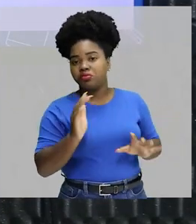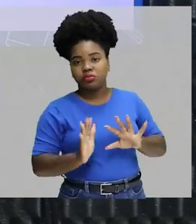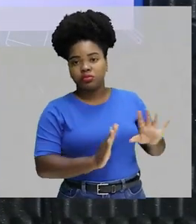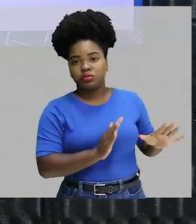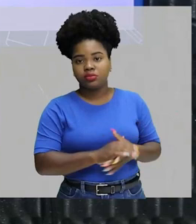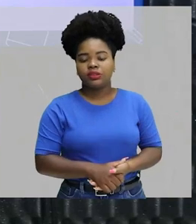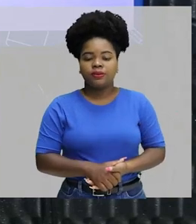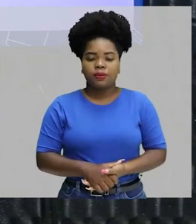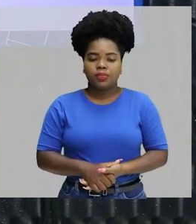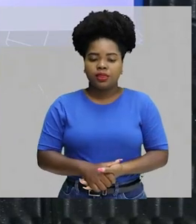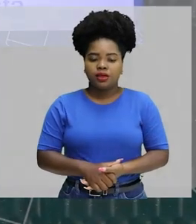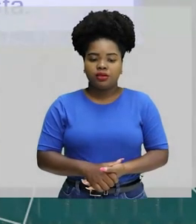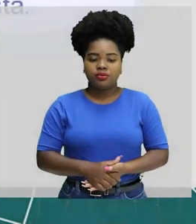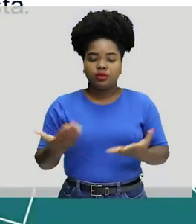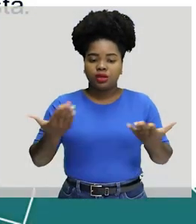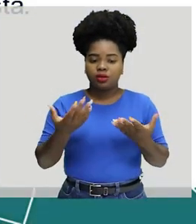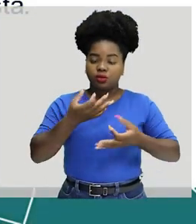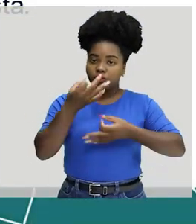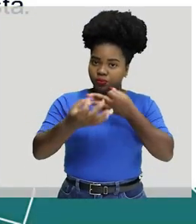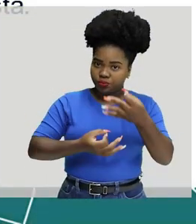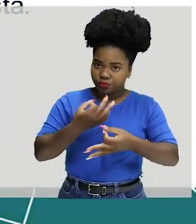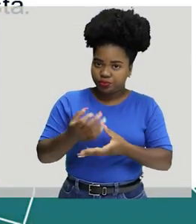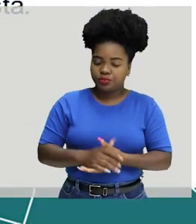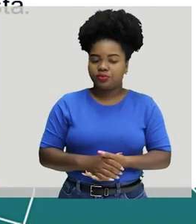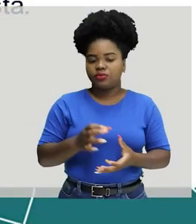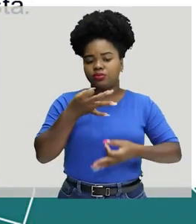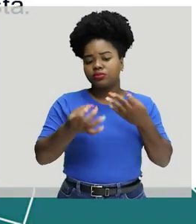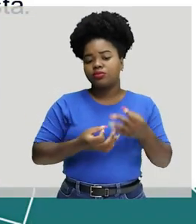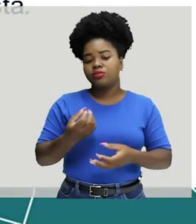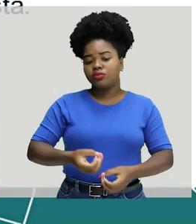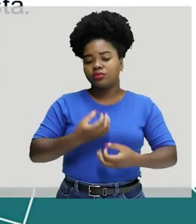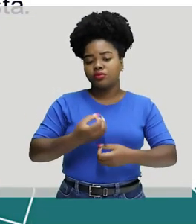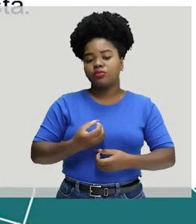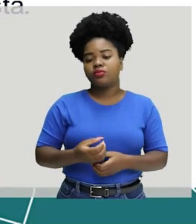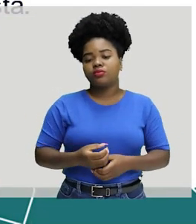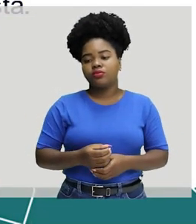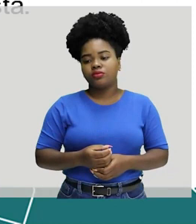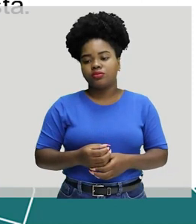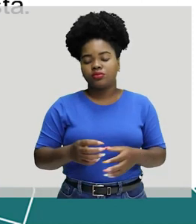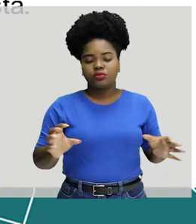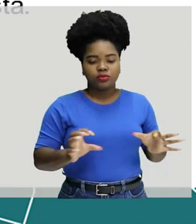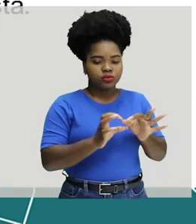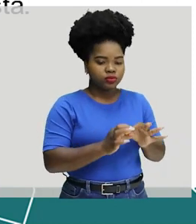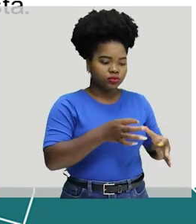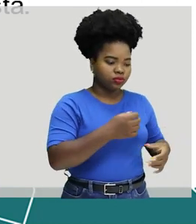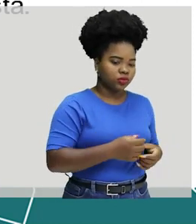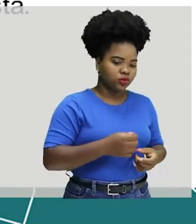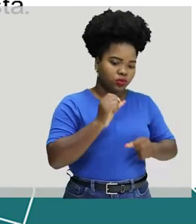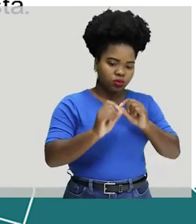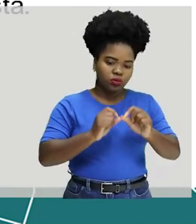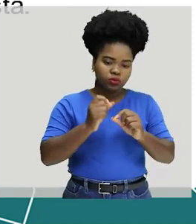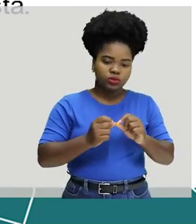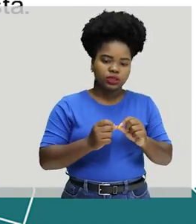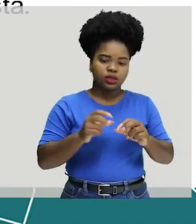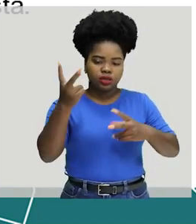certo então gente a partir daí a opinião é criada a partir do argumento a partir da interpretação a partir da nossa leitura de